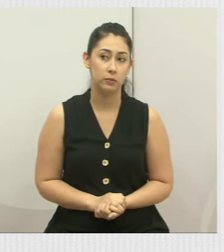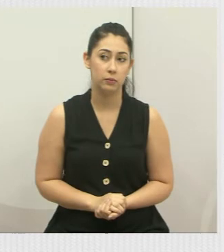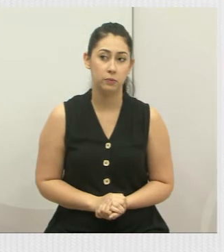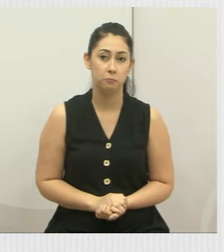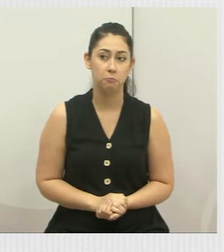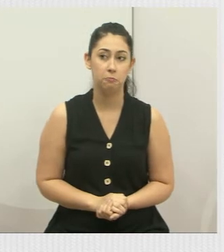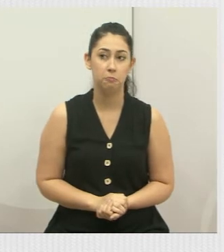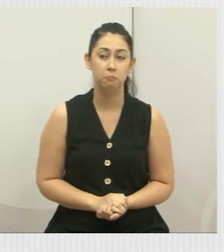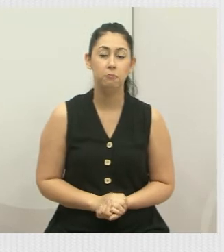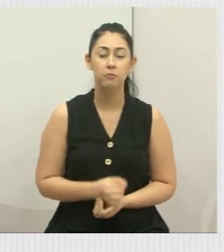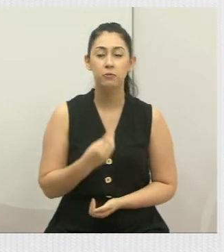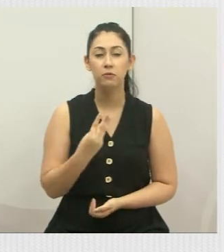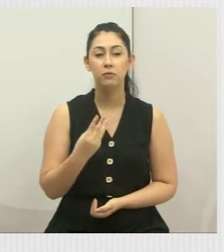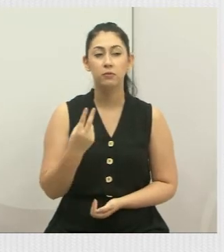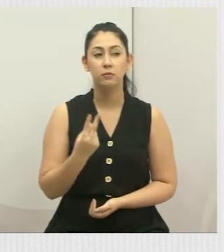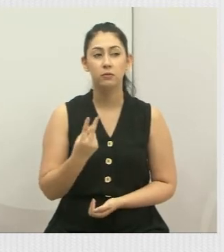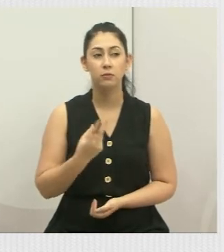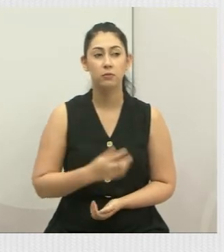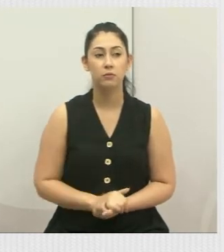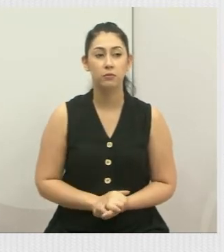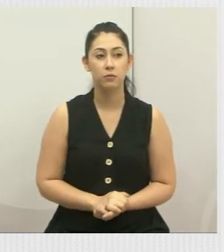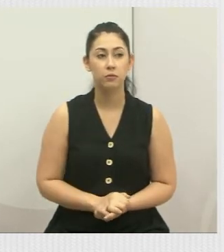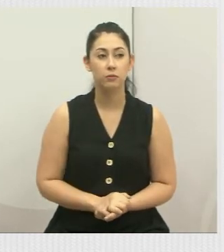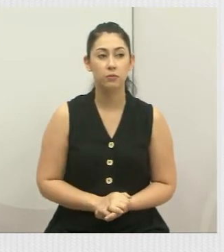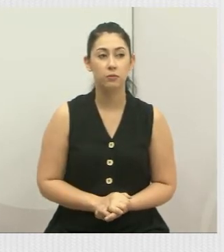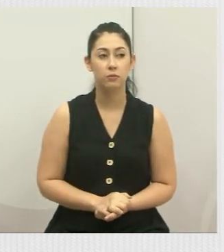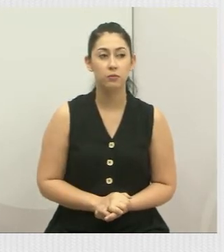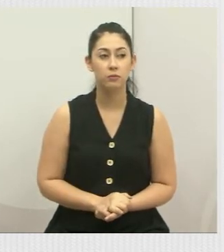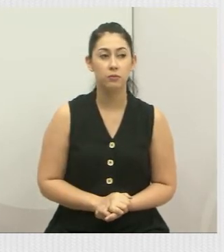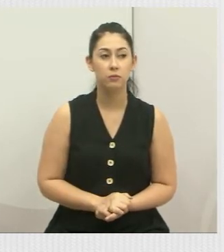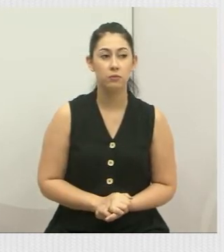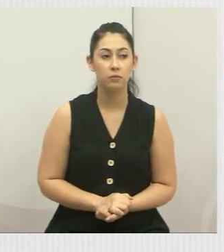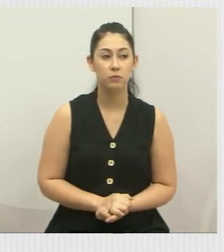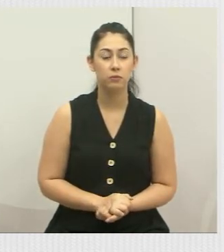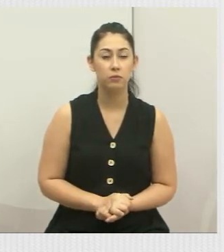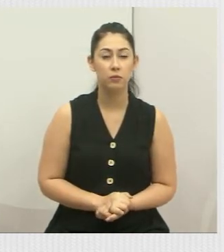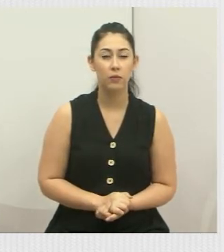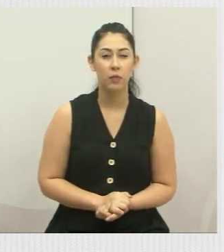Questão número 32. Como você avalia